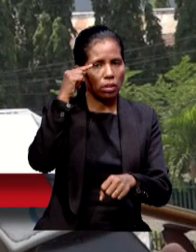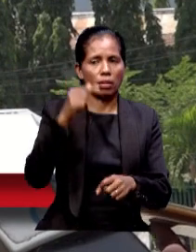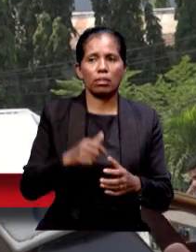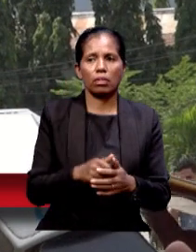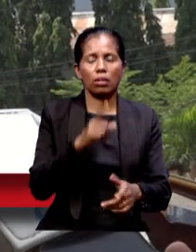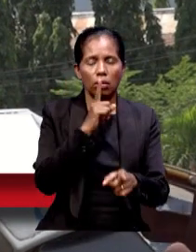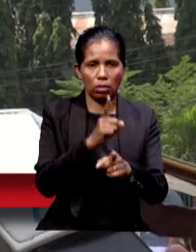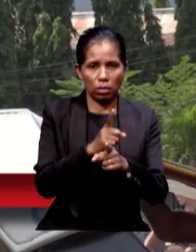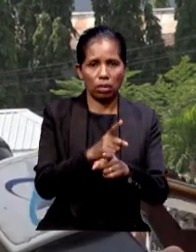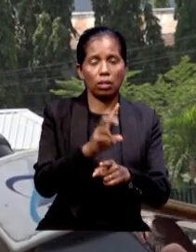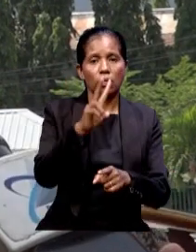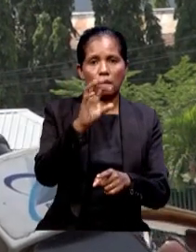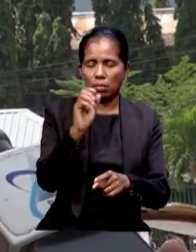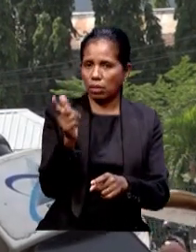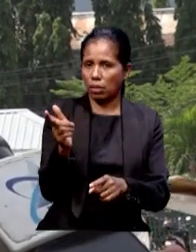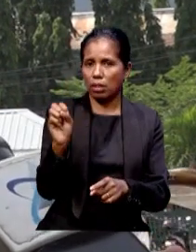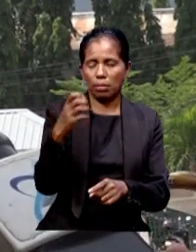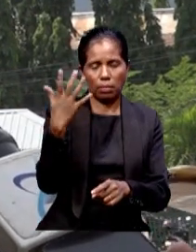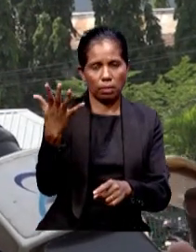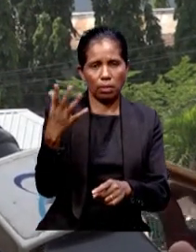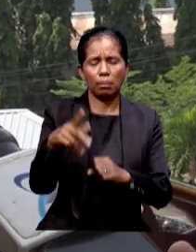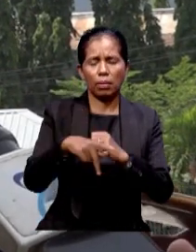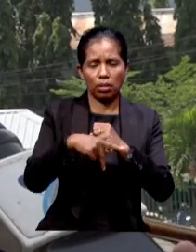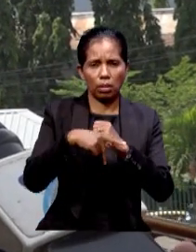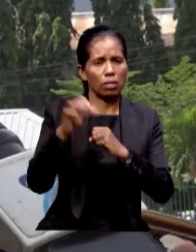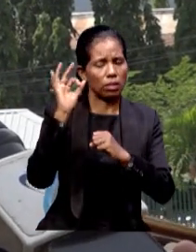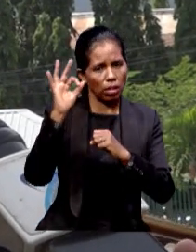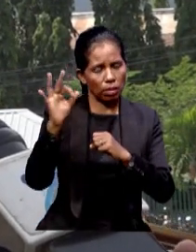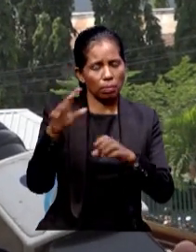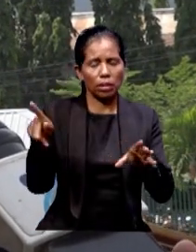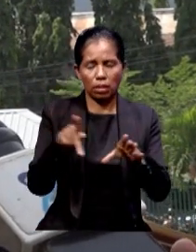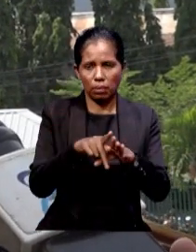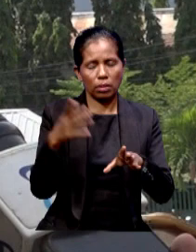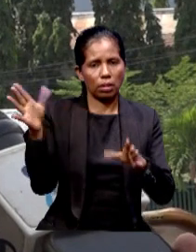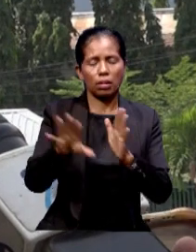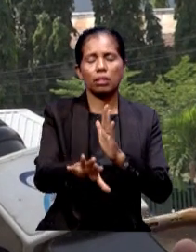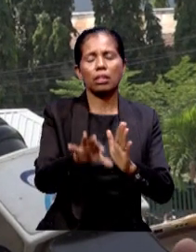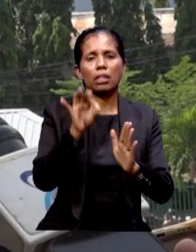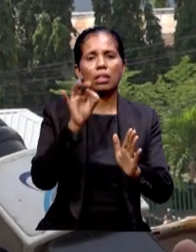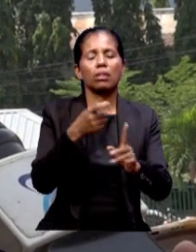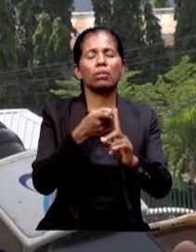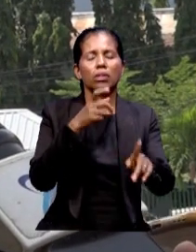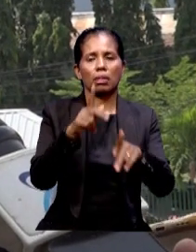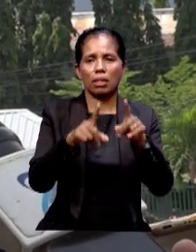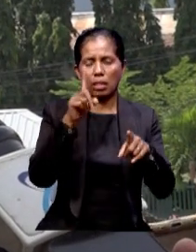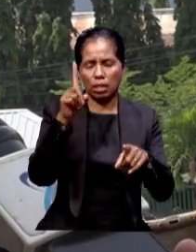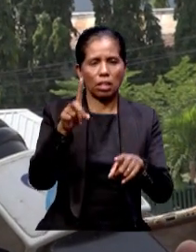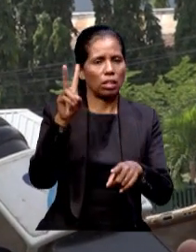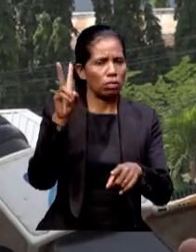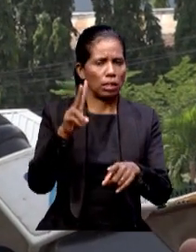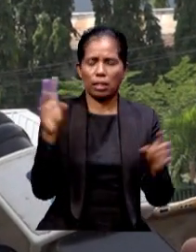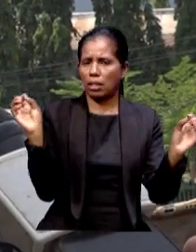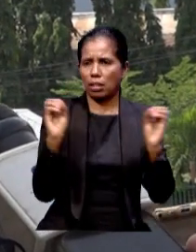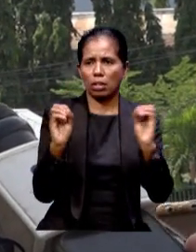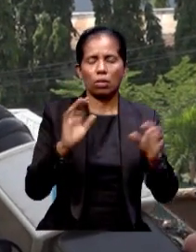lá, em 2015. Nós fratelim pertencemos mais ainda. Nós nomeamos a Rússia Ema Ida, a Rua, a Ida.